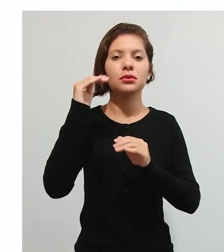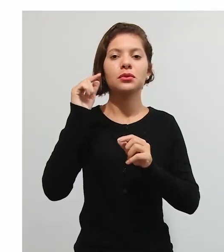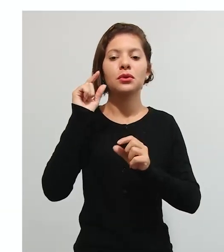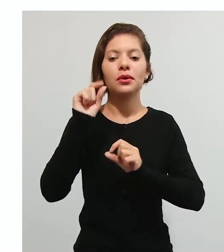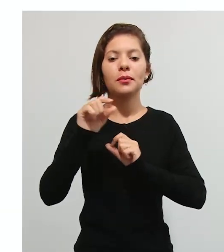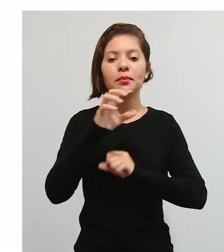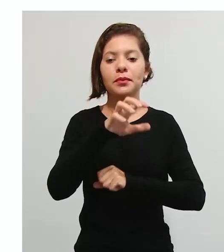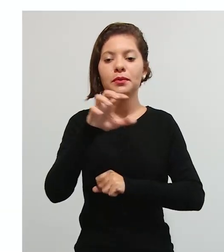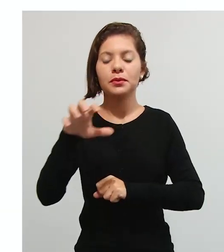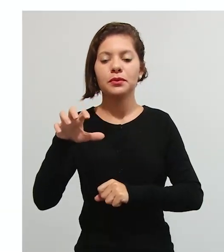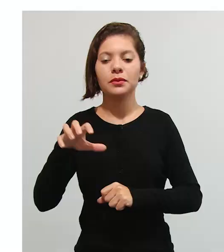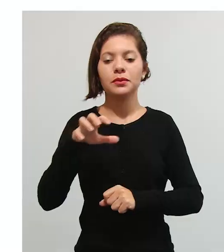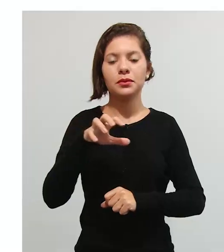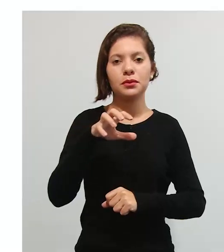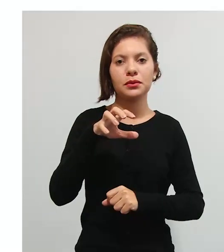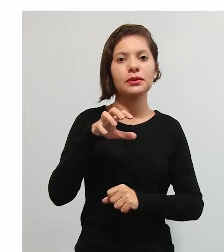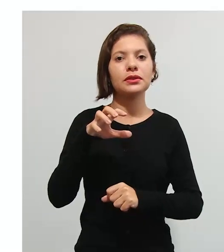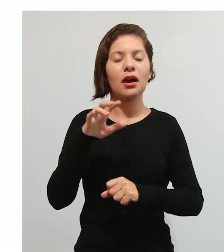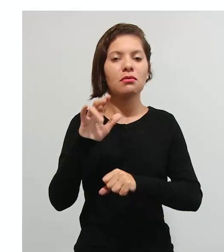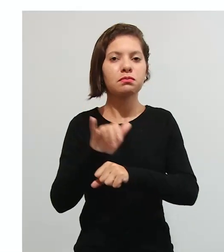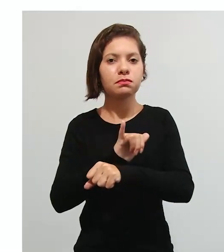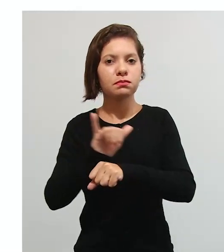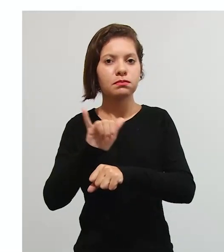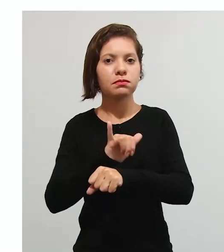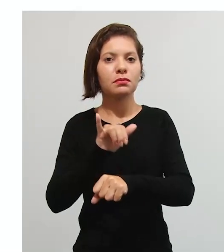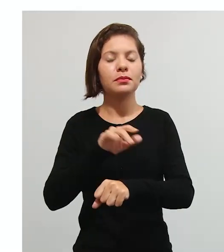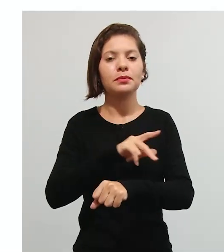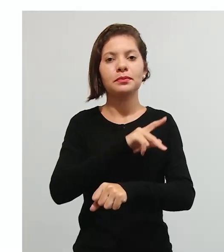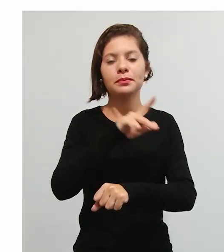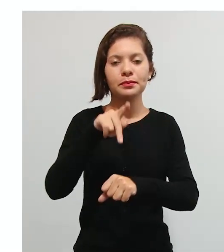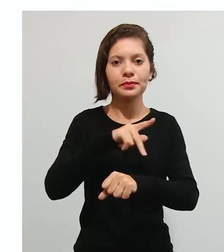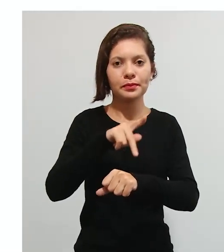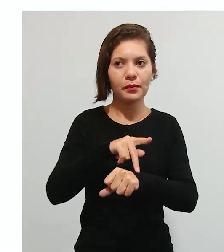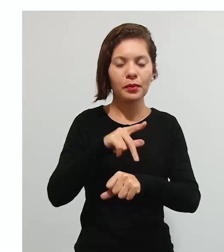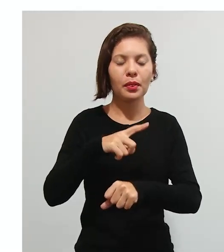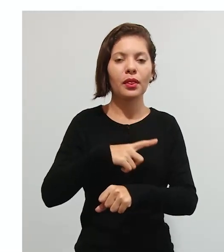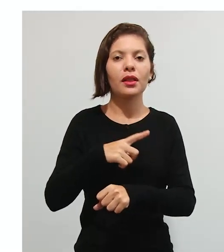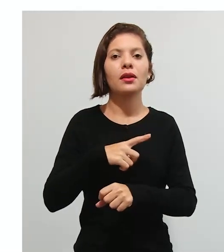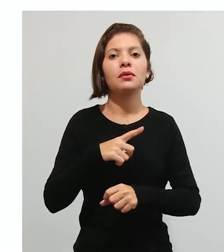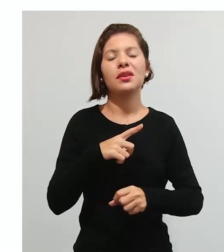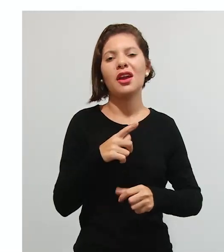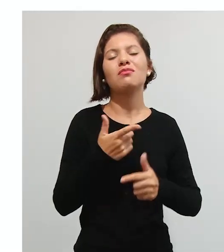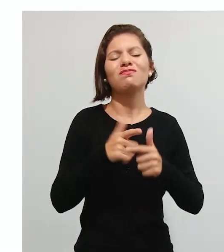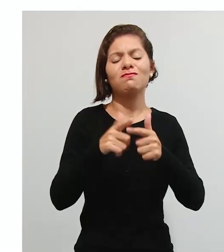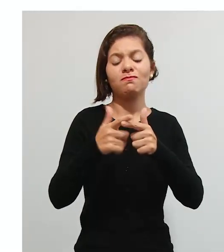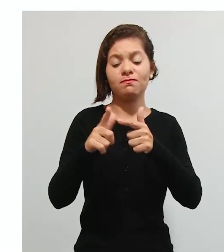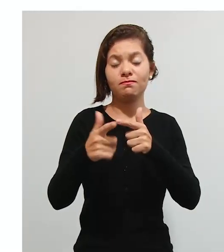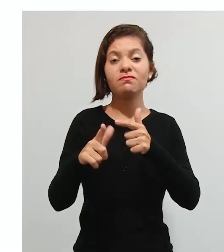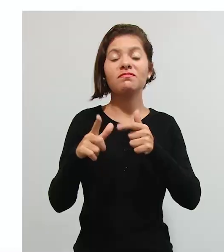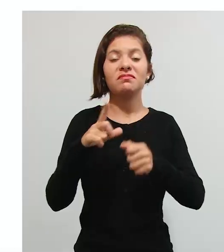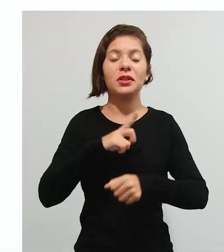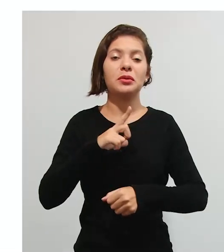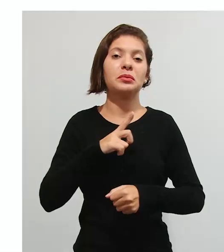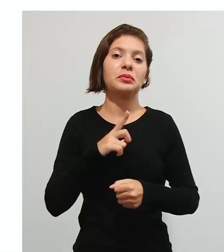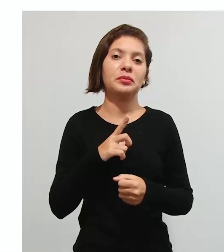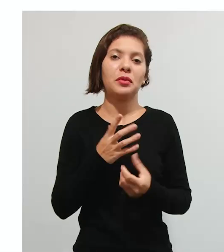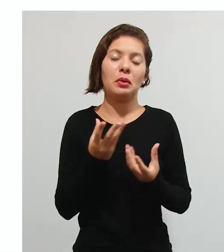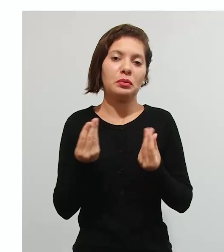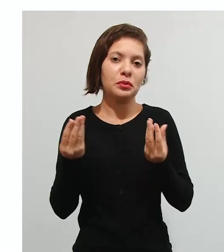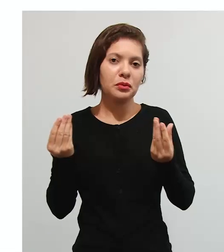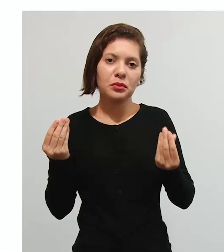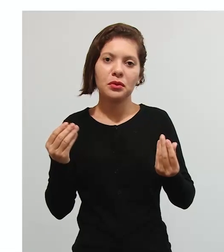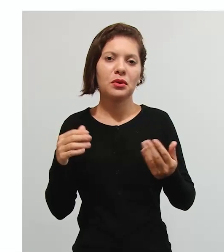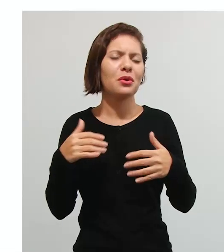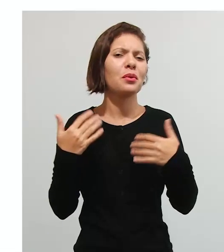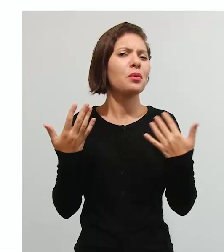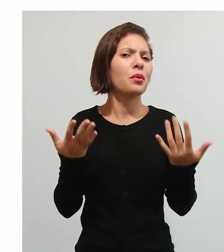privatizando setores estratégicos dos países, eles trazem muitos problemas, né? Então, quais